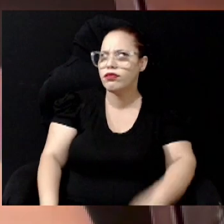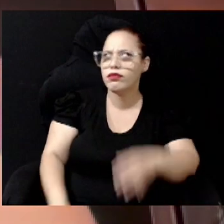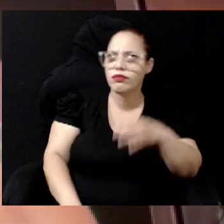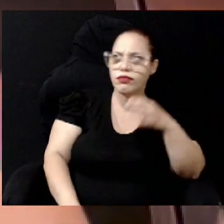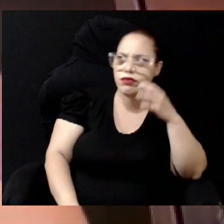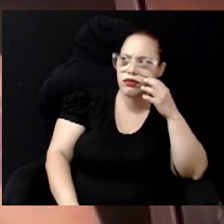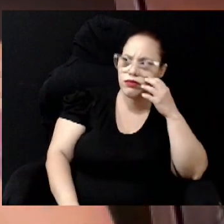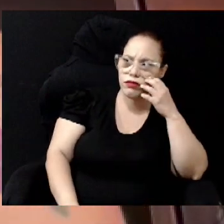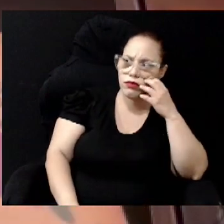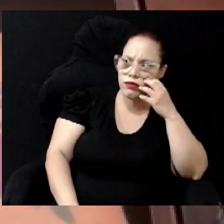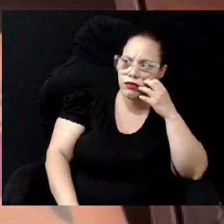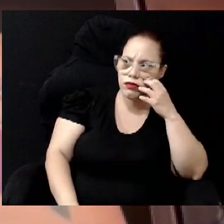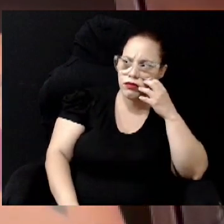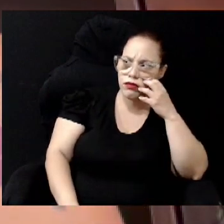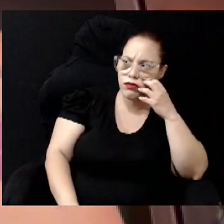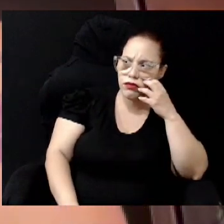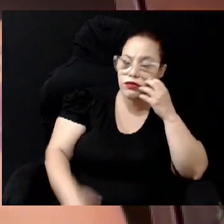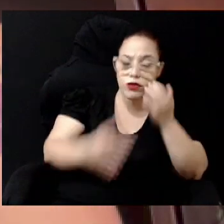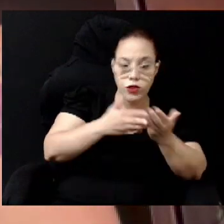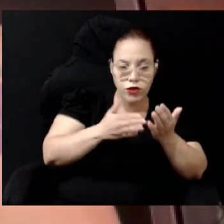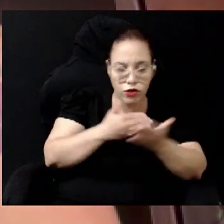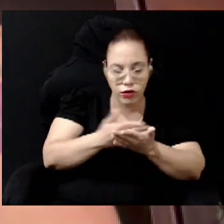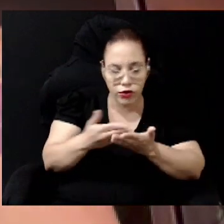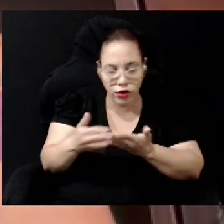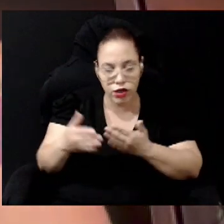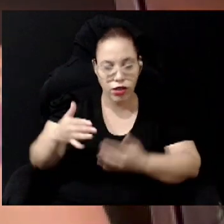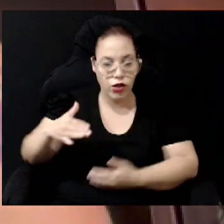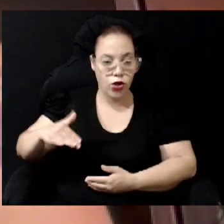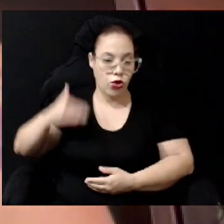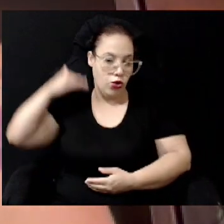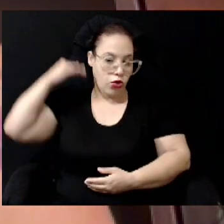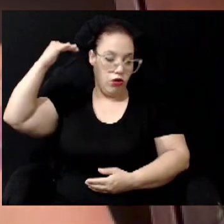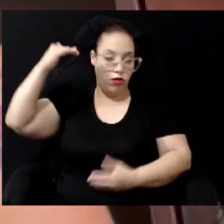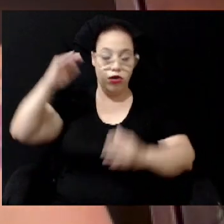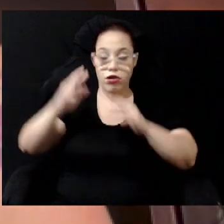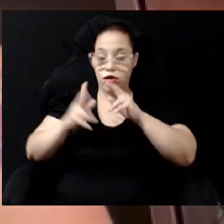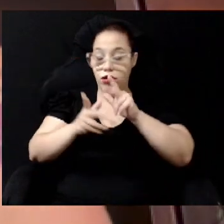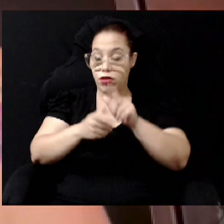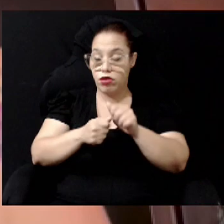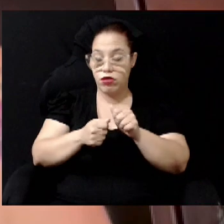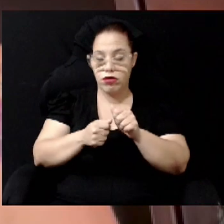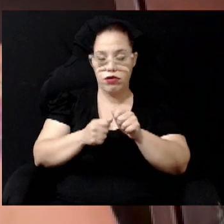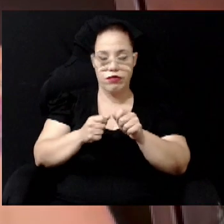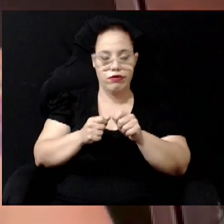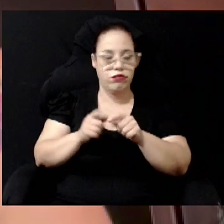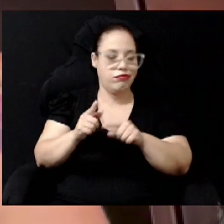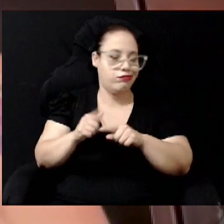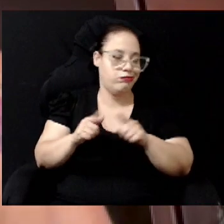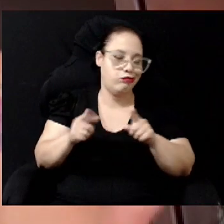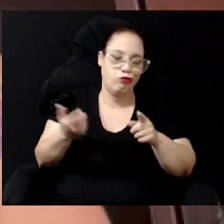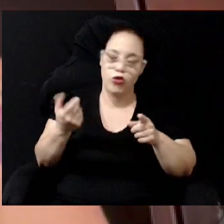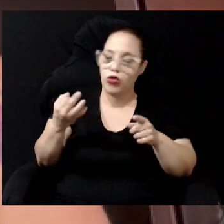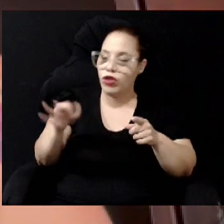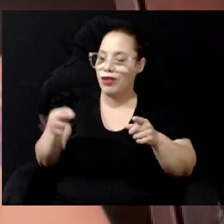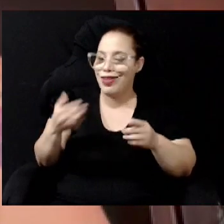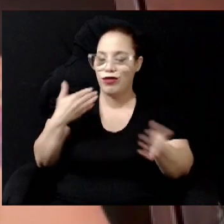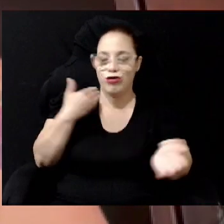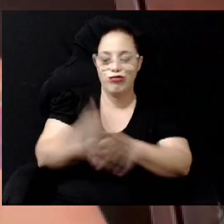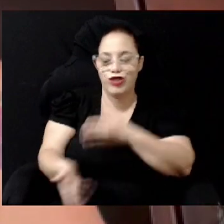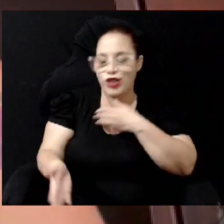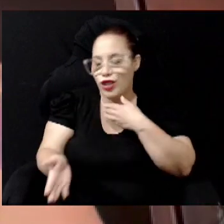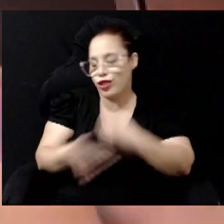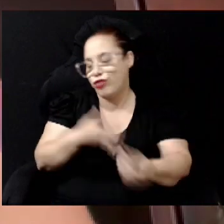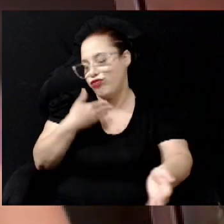nesse início de idade adulta num mundo que é totalmente imprevisível. Então, o que traz muito